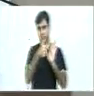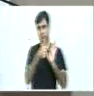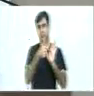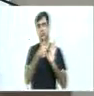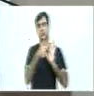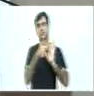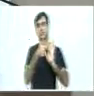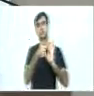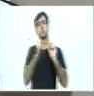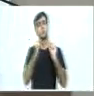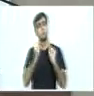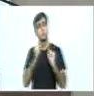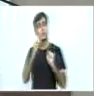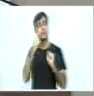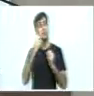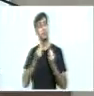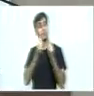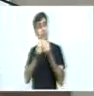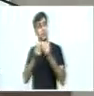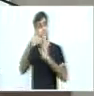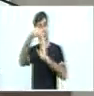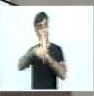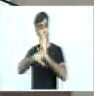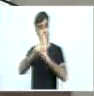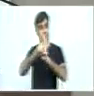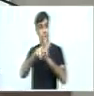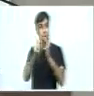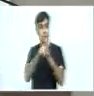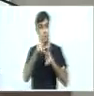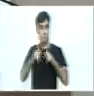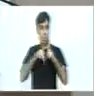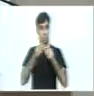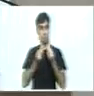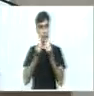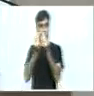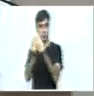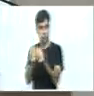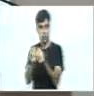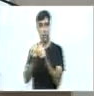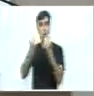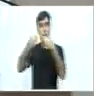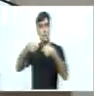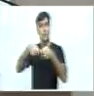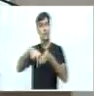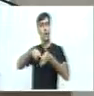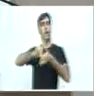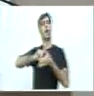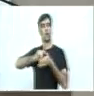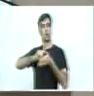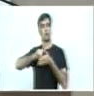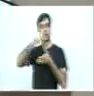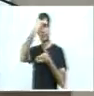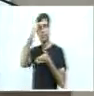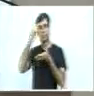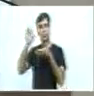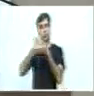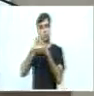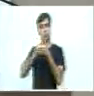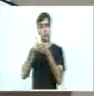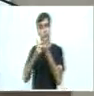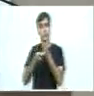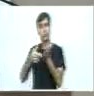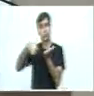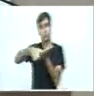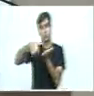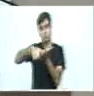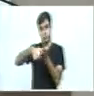que, para se encaminhar um projeto de lei de iniciativa popular, precisa a subscrição de eleitores com a identificação do título